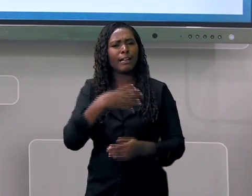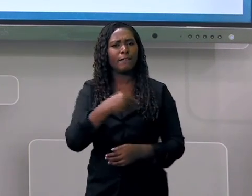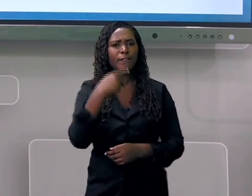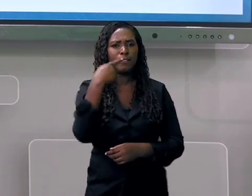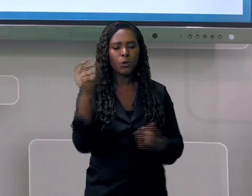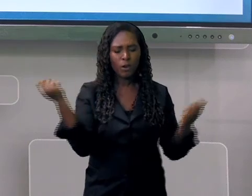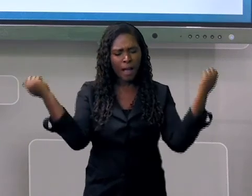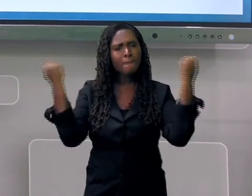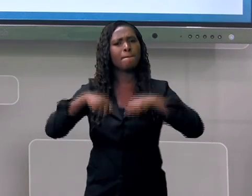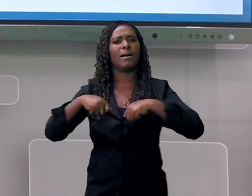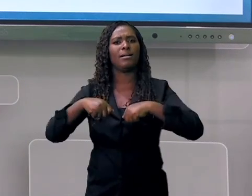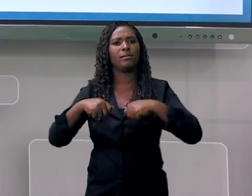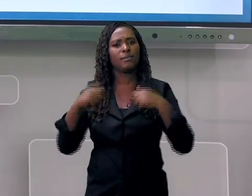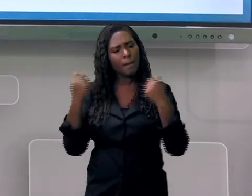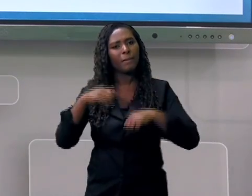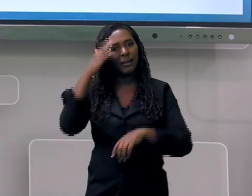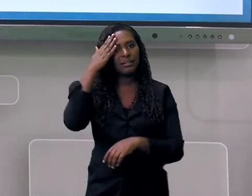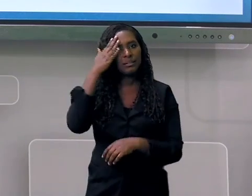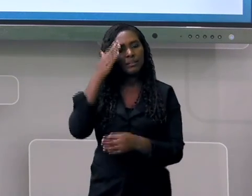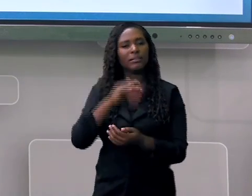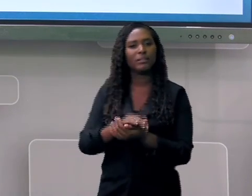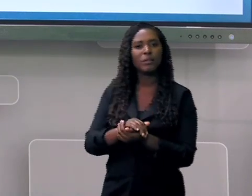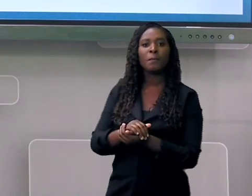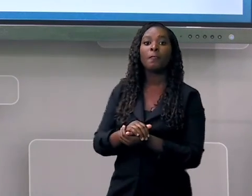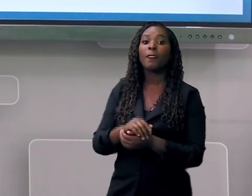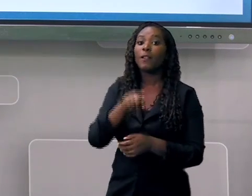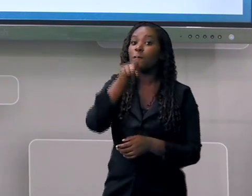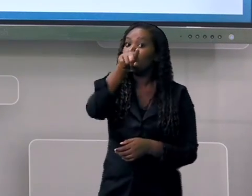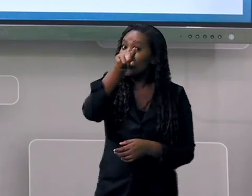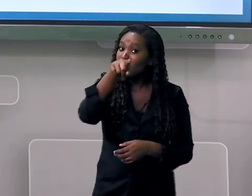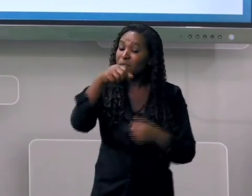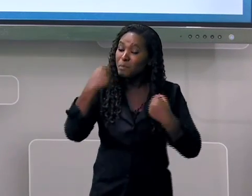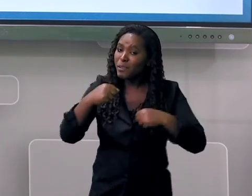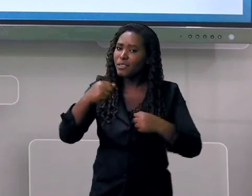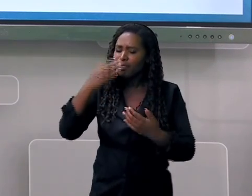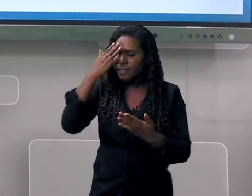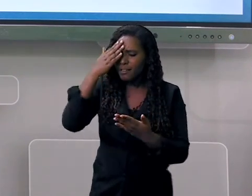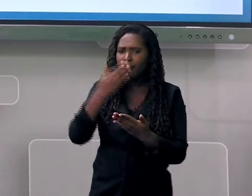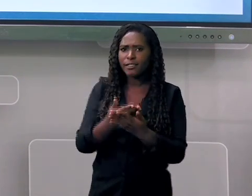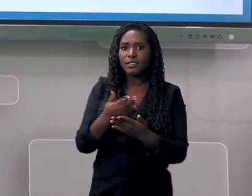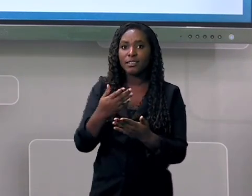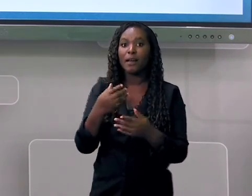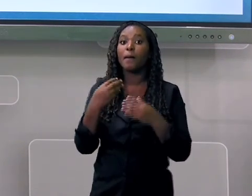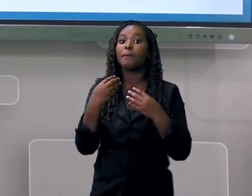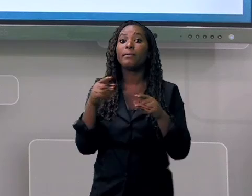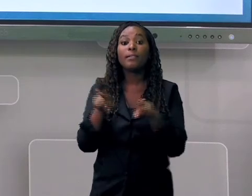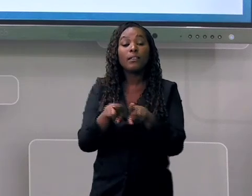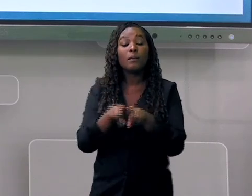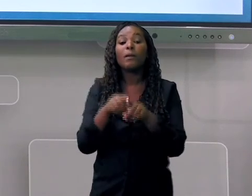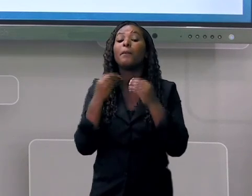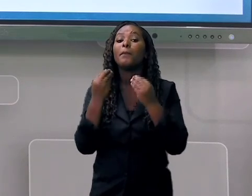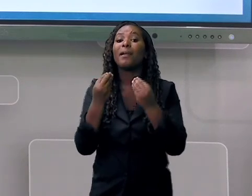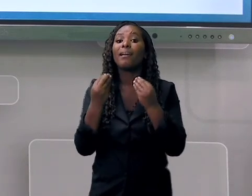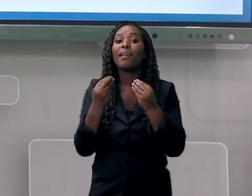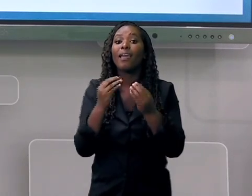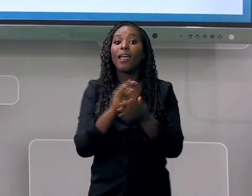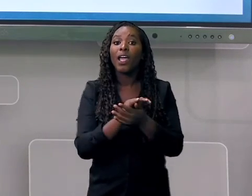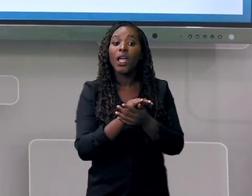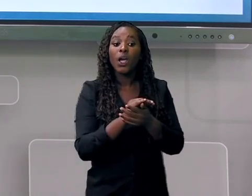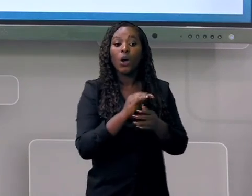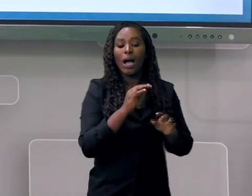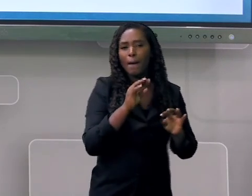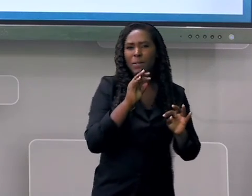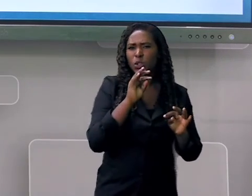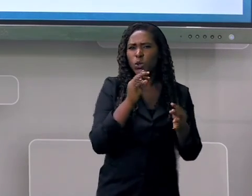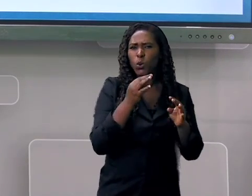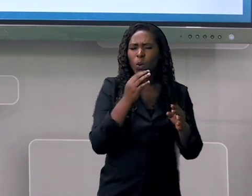A confiança dos pais da criança é importante até mesmo para que os terapeutas do seu filho se empenhem mais e mais